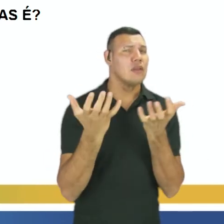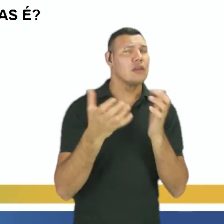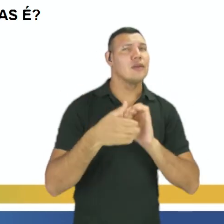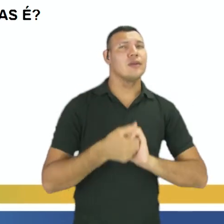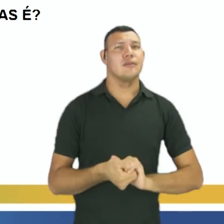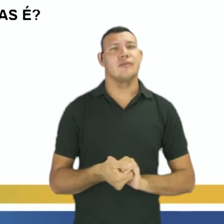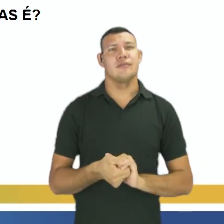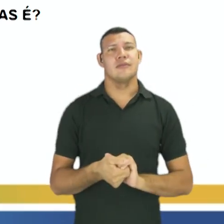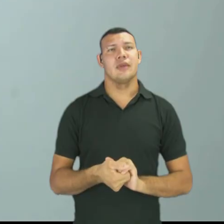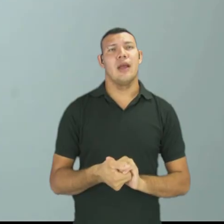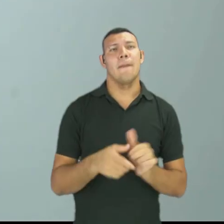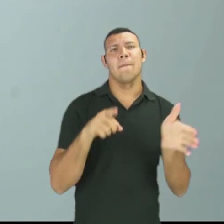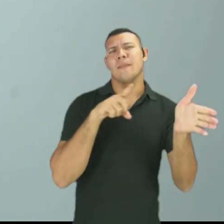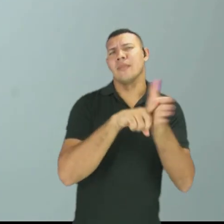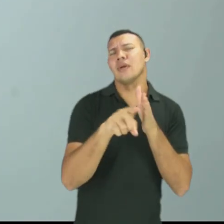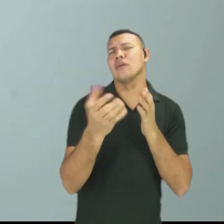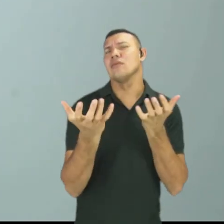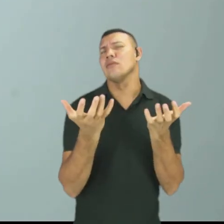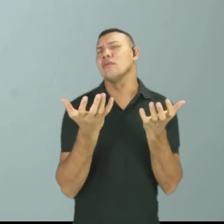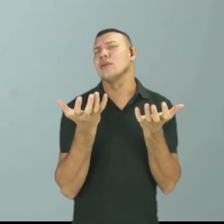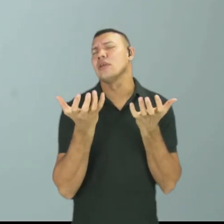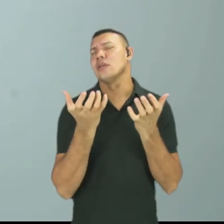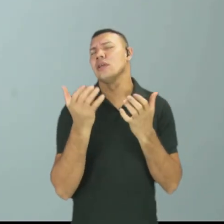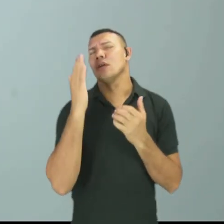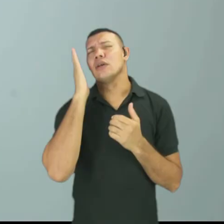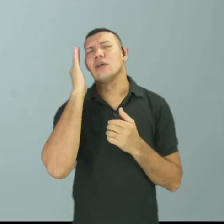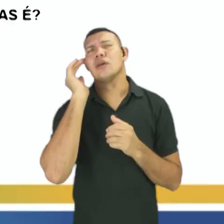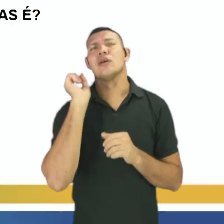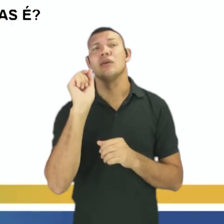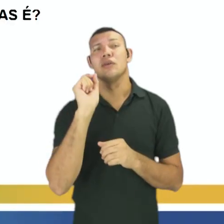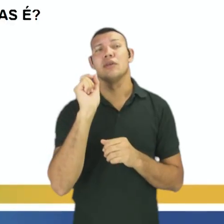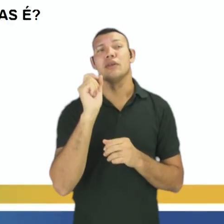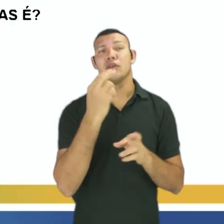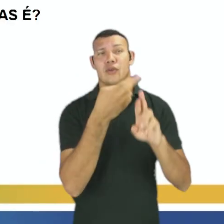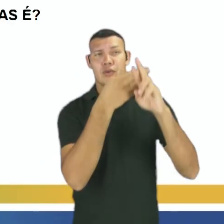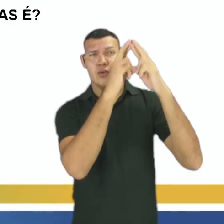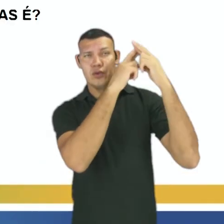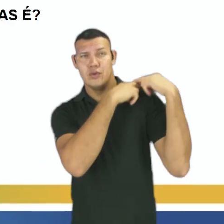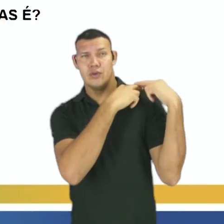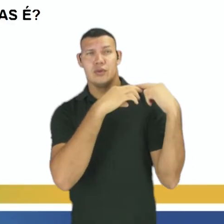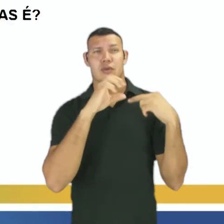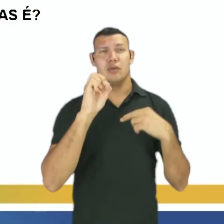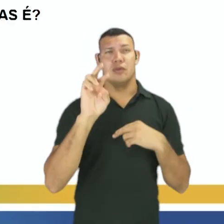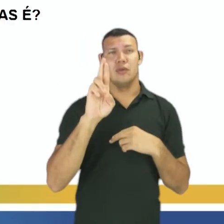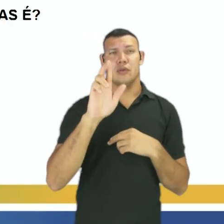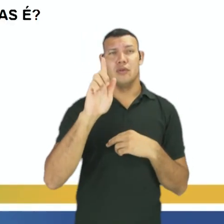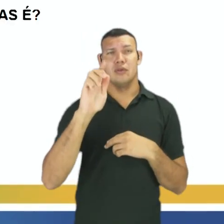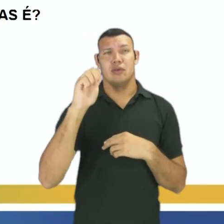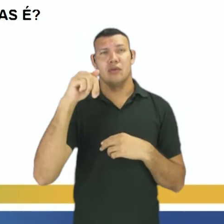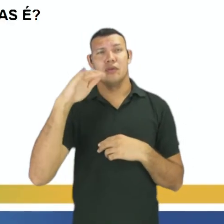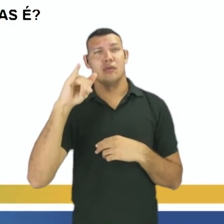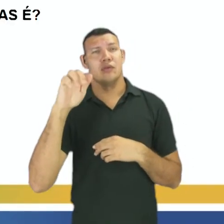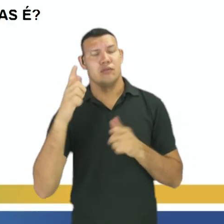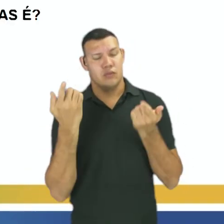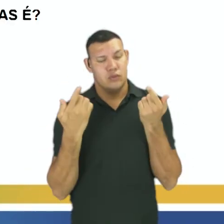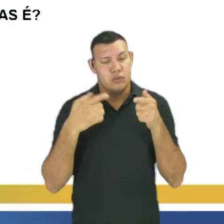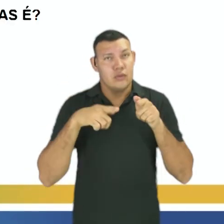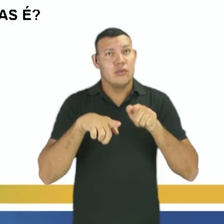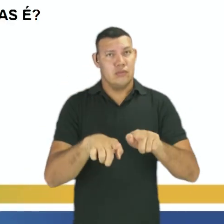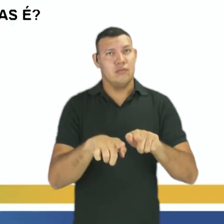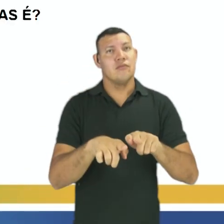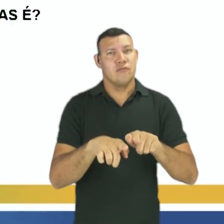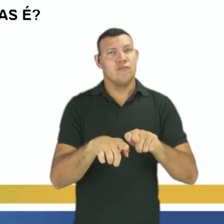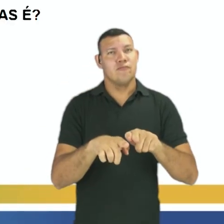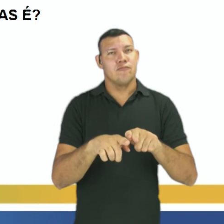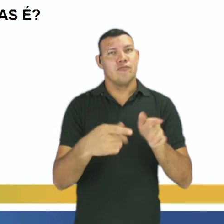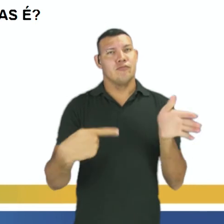E a pergunta base, pessoal, é essa. Qual a função orgânica presente simultaneamente, tanto nessa cadeia